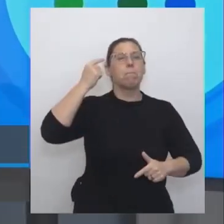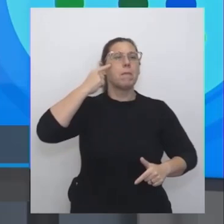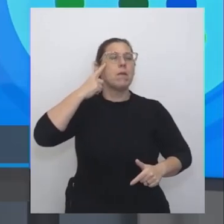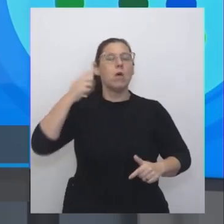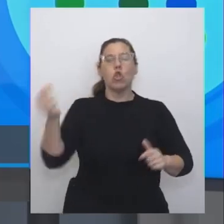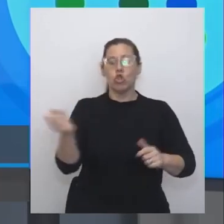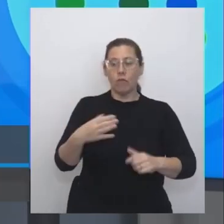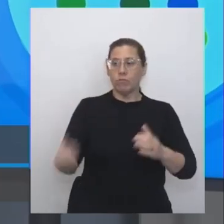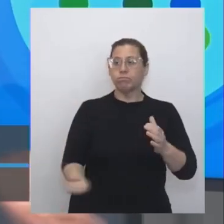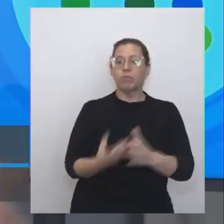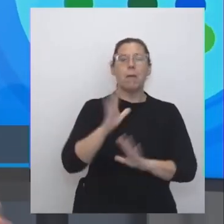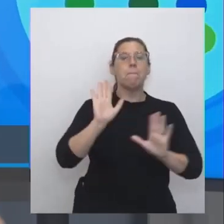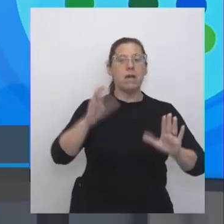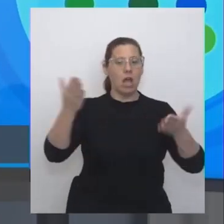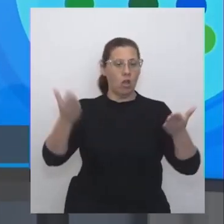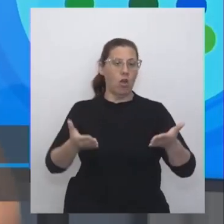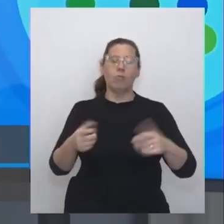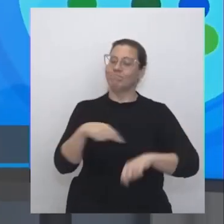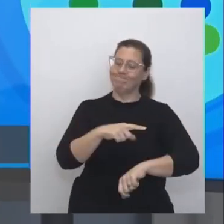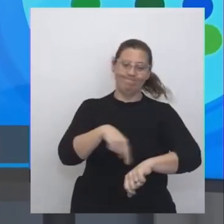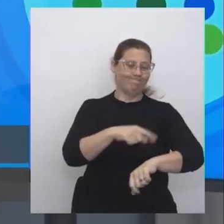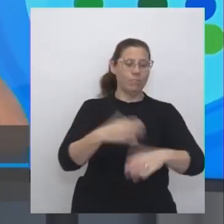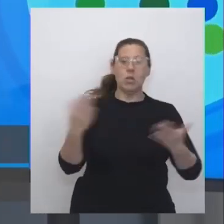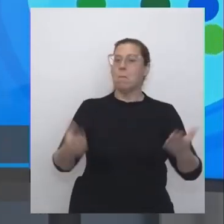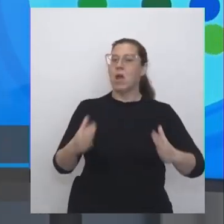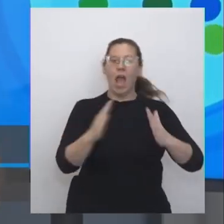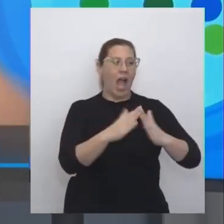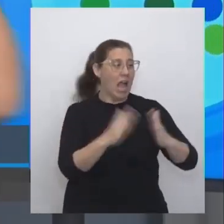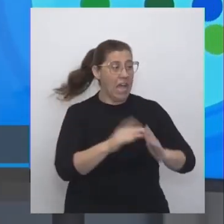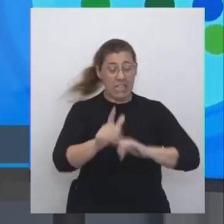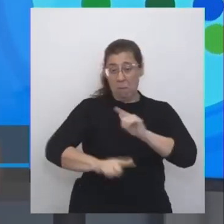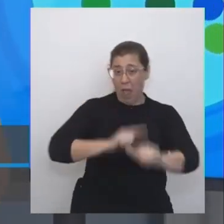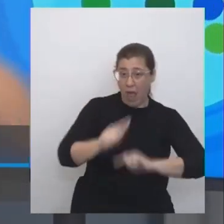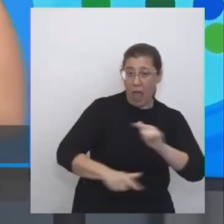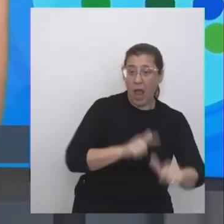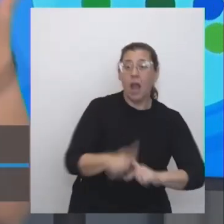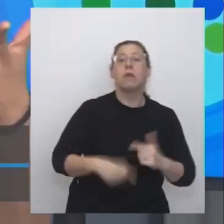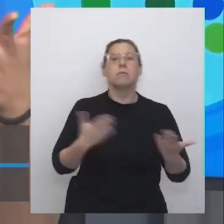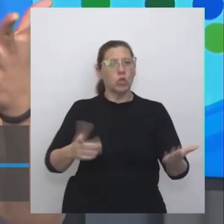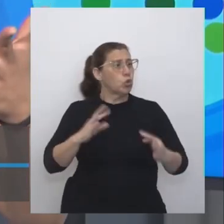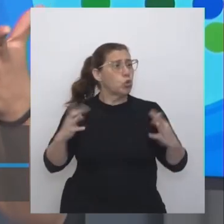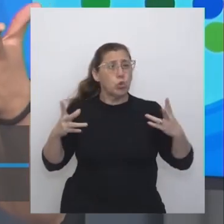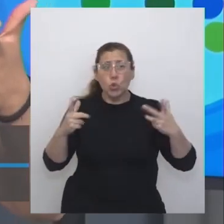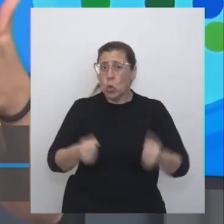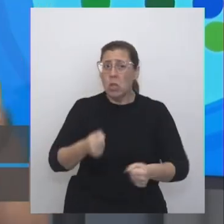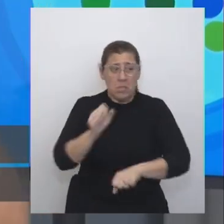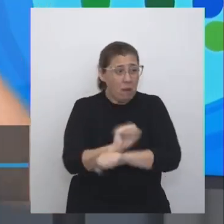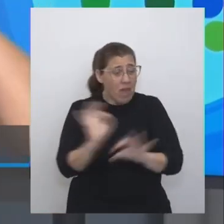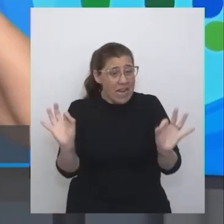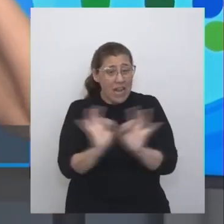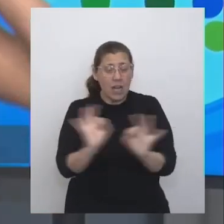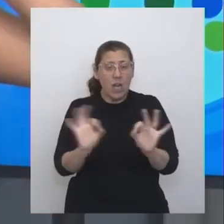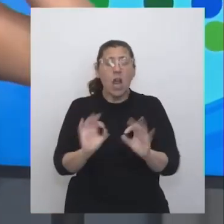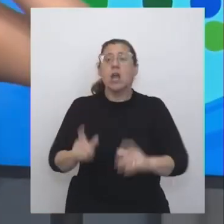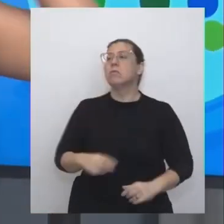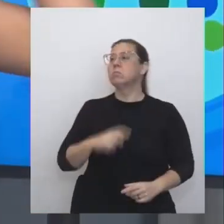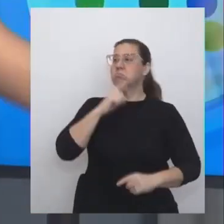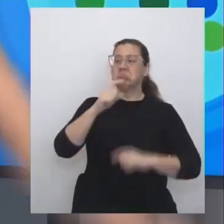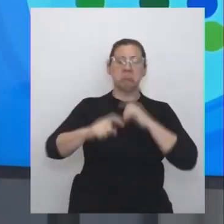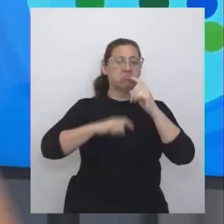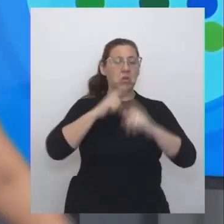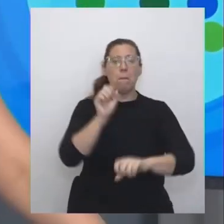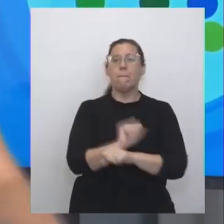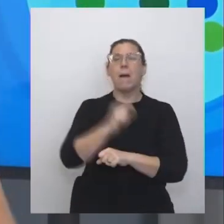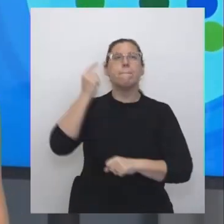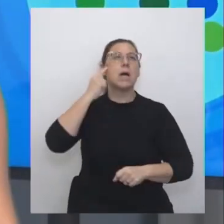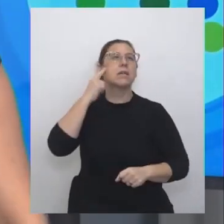nova descoberta, mas disse que agora já não tinha tempo, porque a casa não esperava, o trabalho não esperava, a patroa não esperava, as contas não esperavam, e que nenhum deles deixava ela parar para